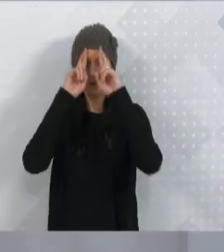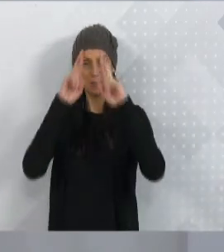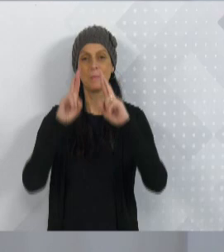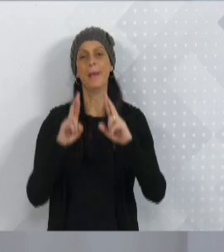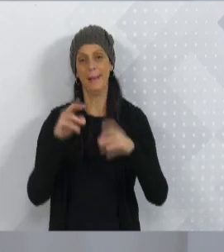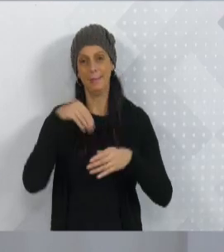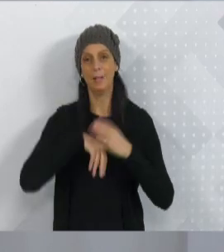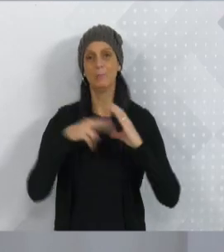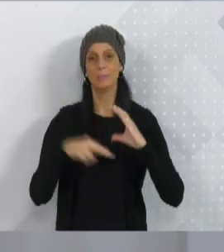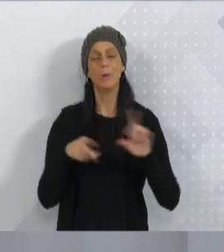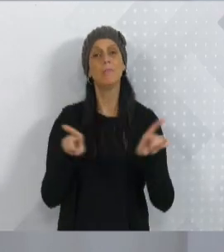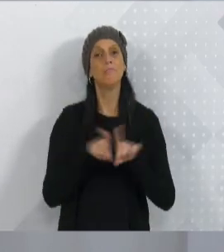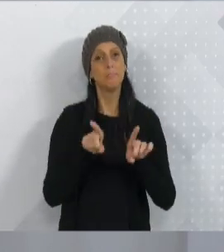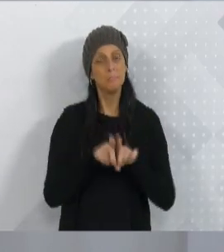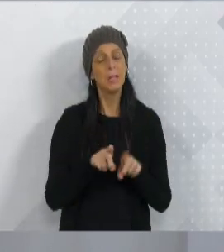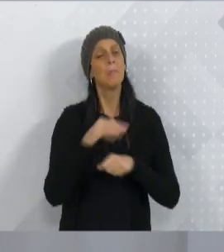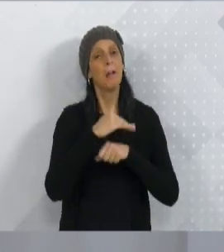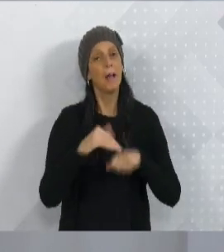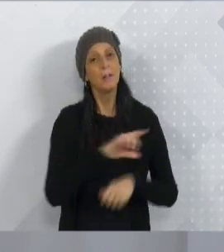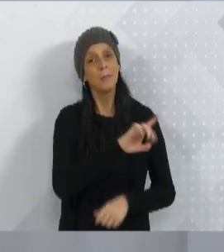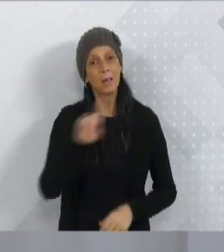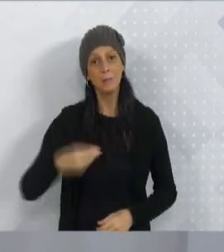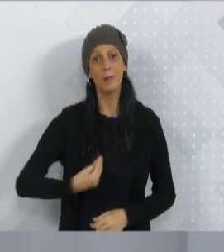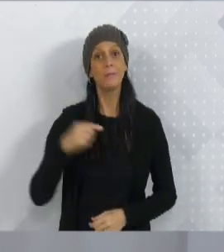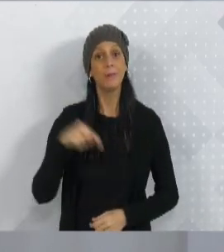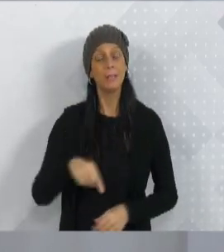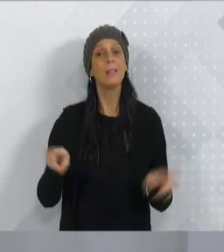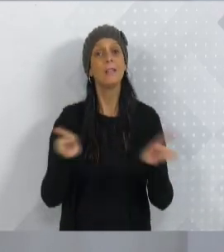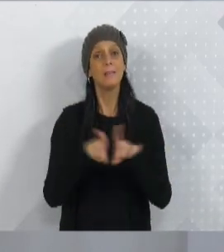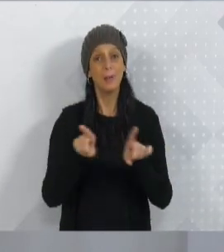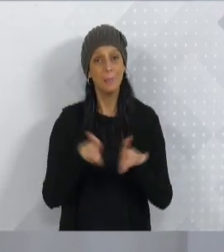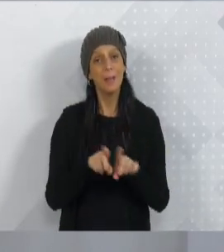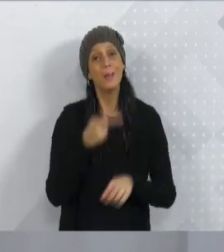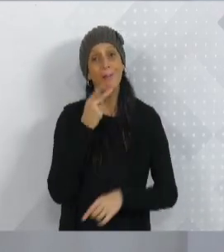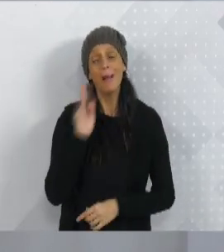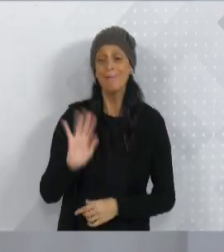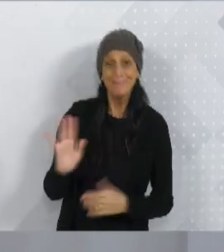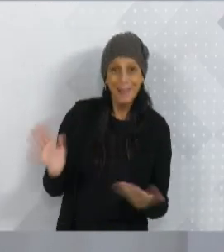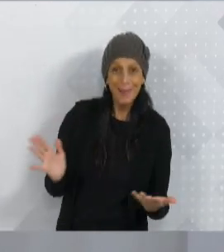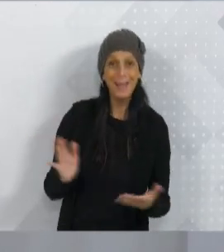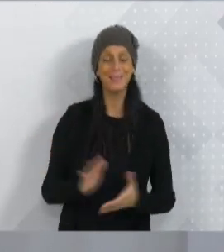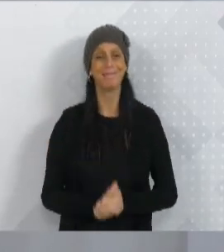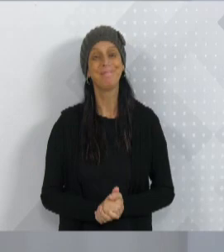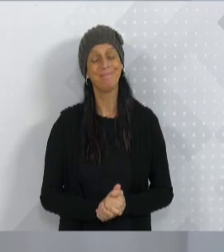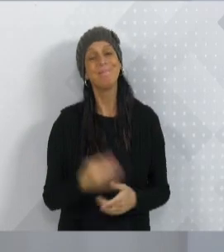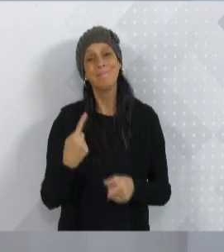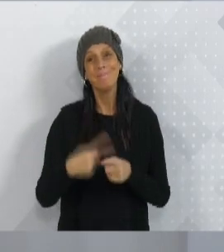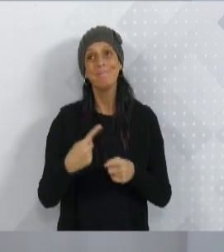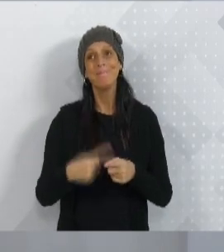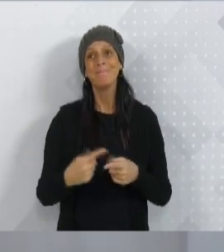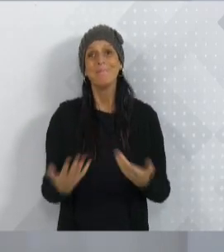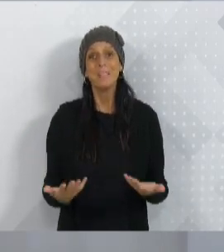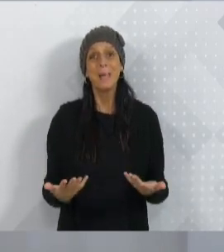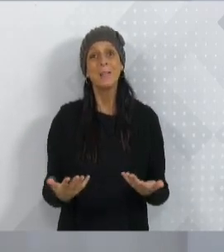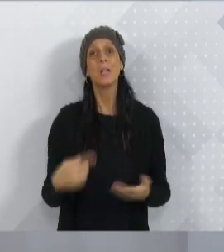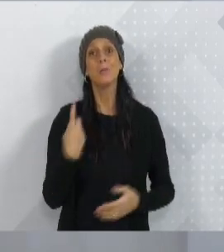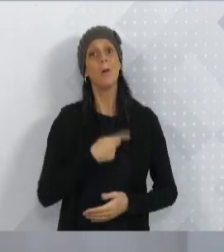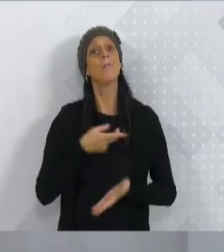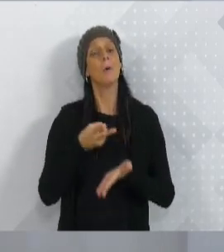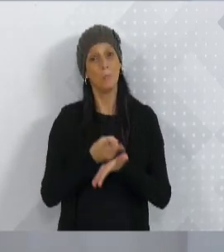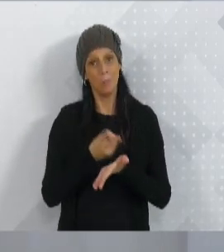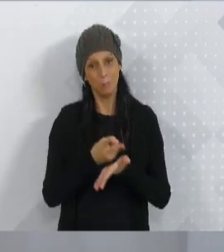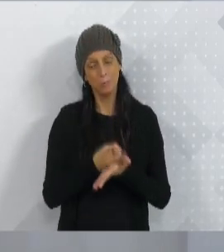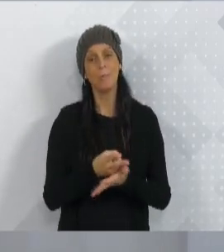carinho por cada um que aqui está e eu deixo aqui o meu Até breve porque inevitavelmente nós continuaremos